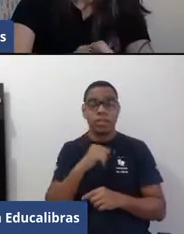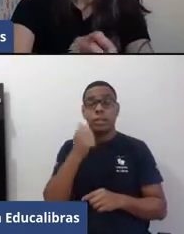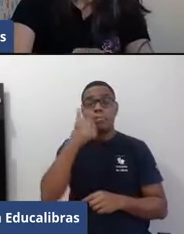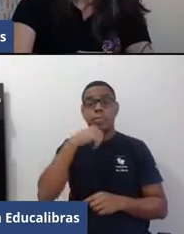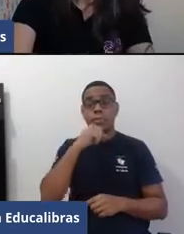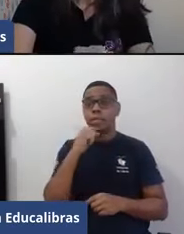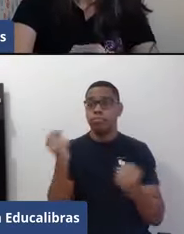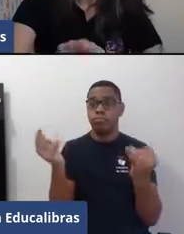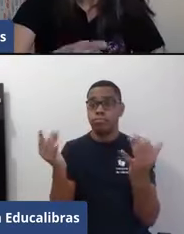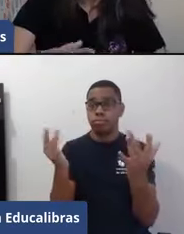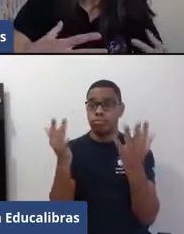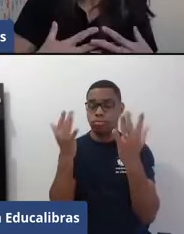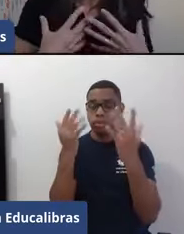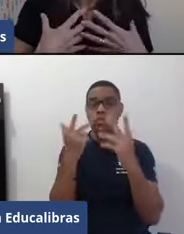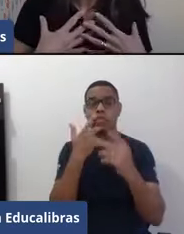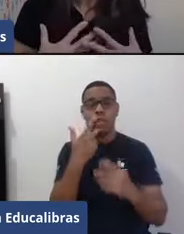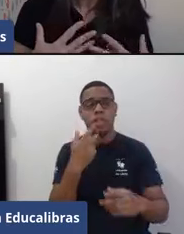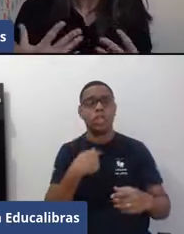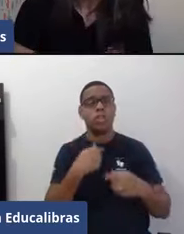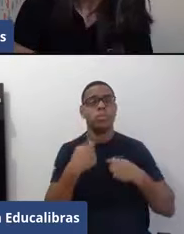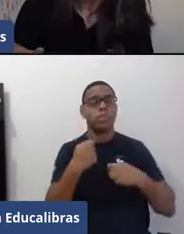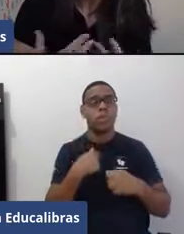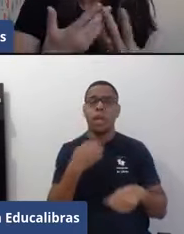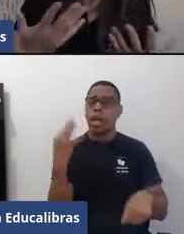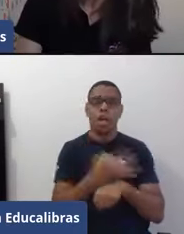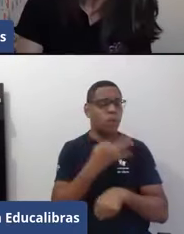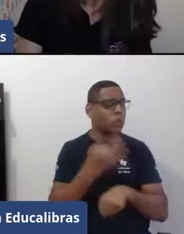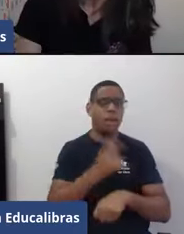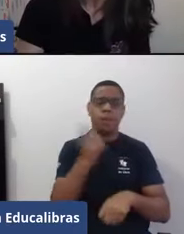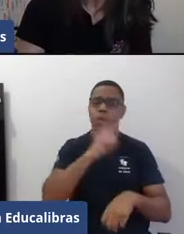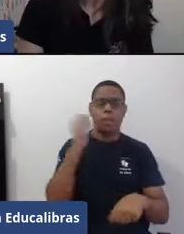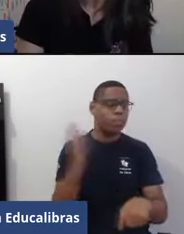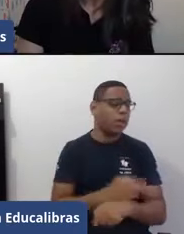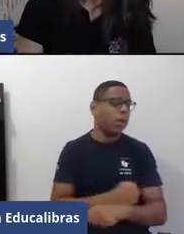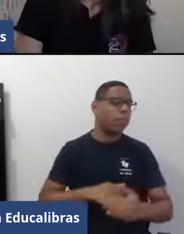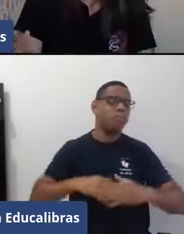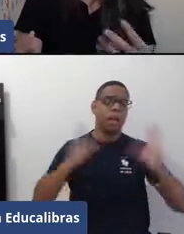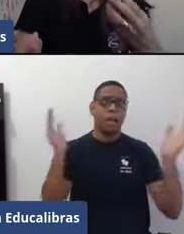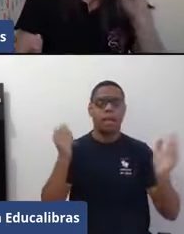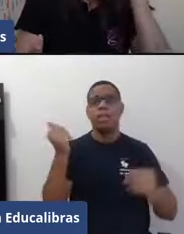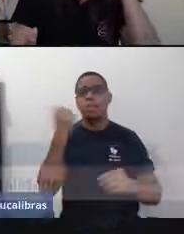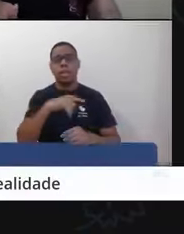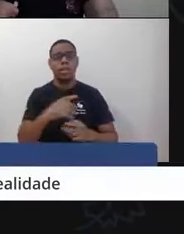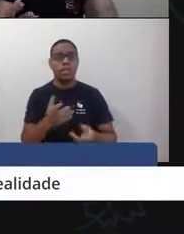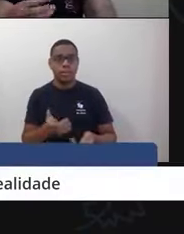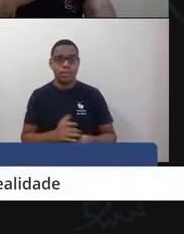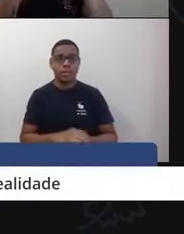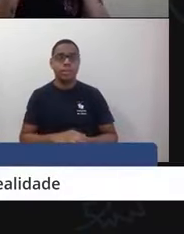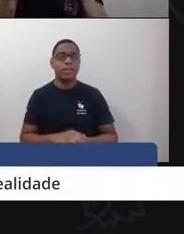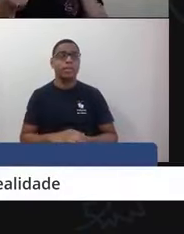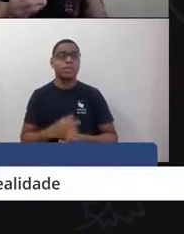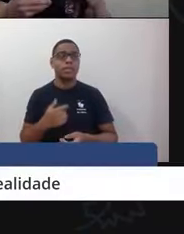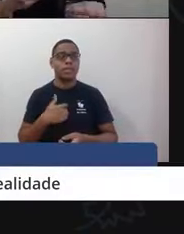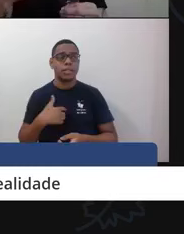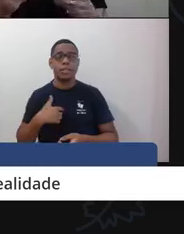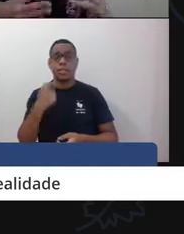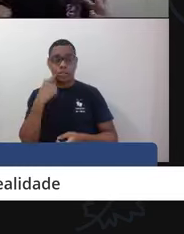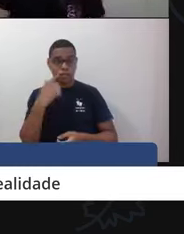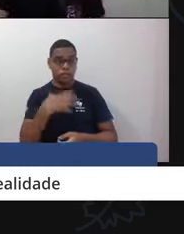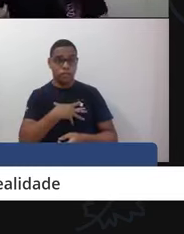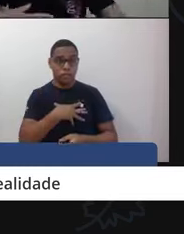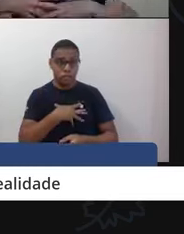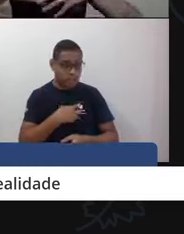e tinha mãe dizendo assim, eu preciso dizer que eu não aguento mais. E ninguém estava ouvindo aquela mãe. E ela falava assim, eu grito com minha filha o